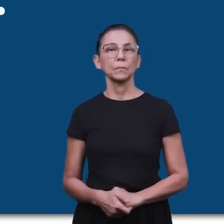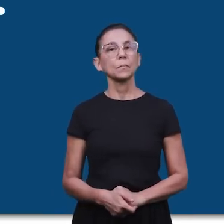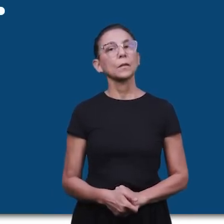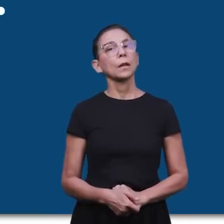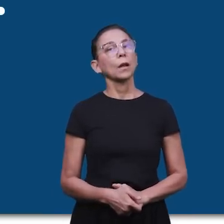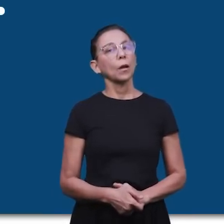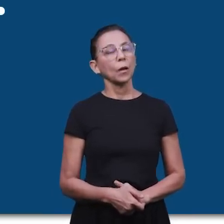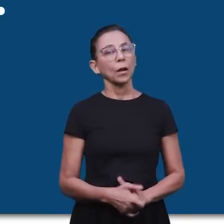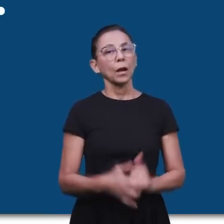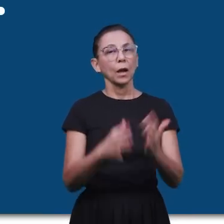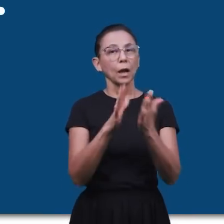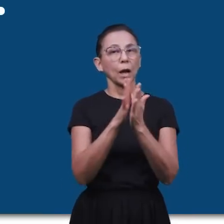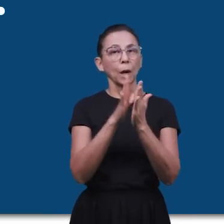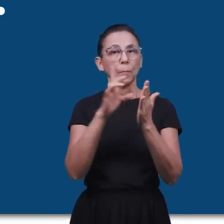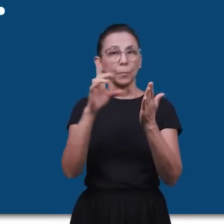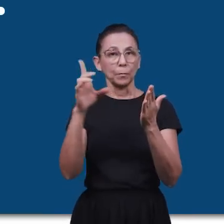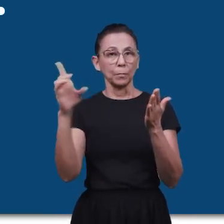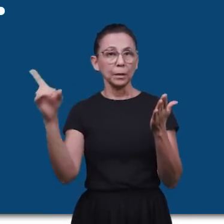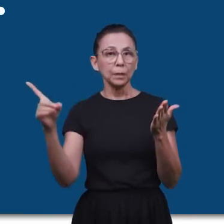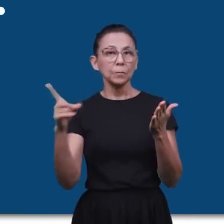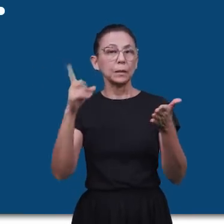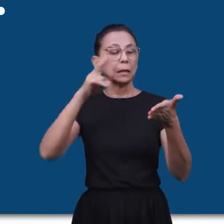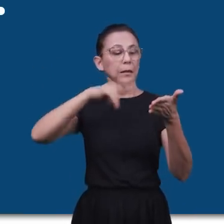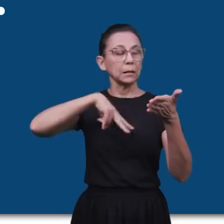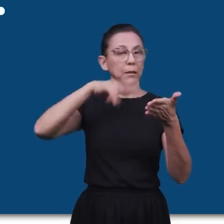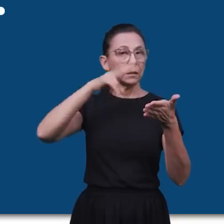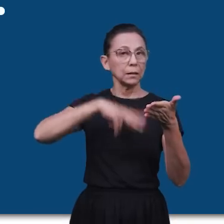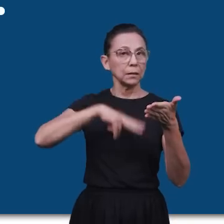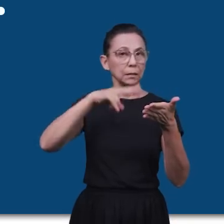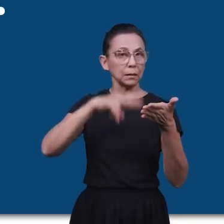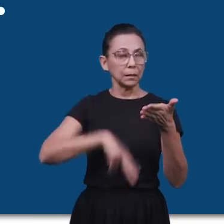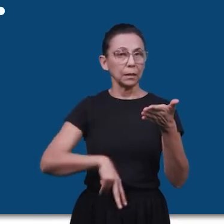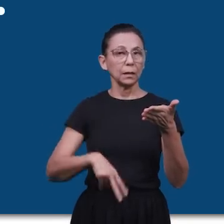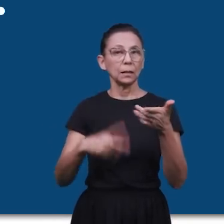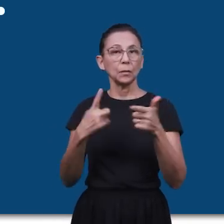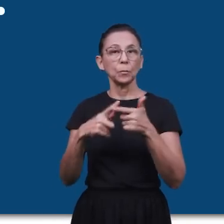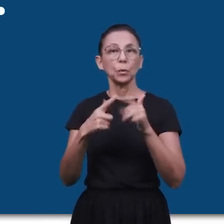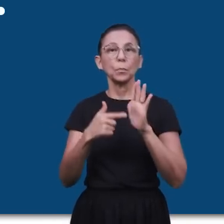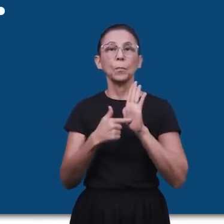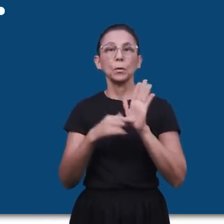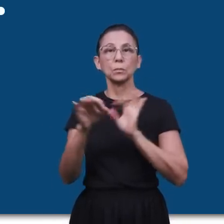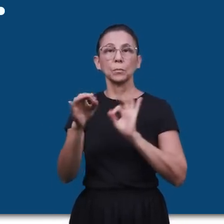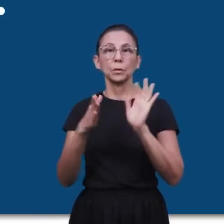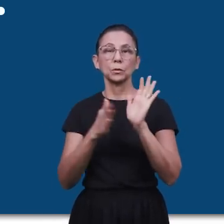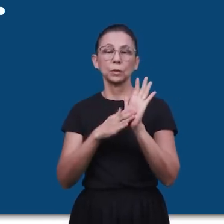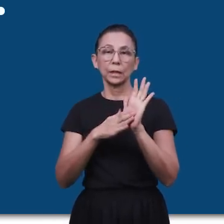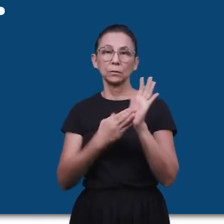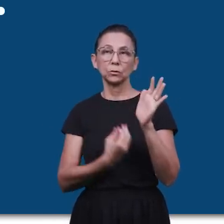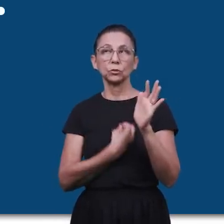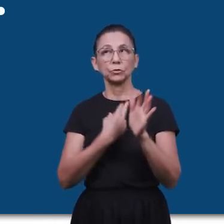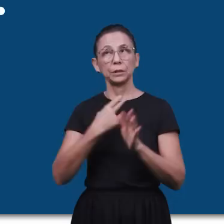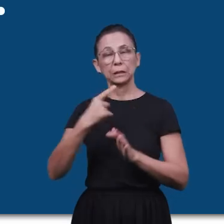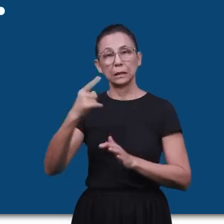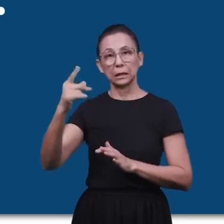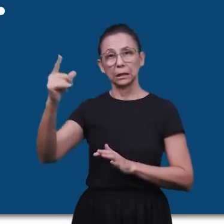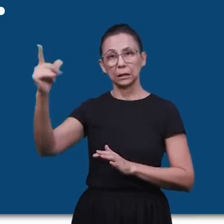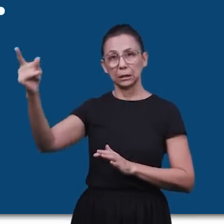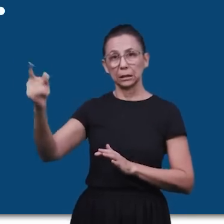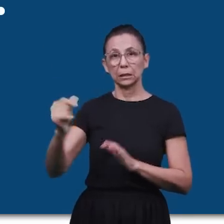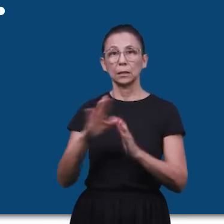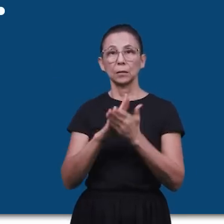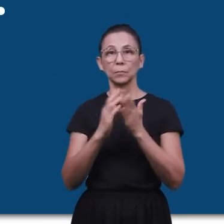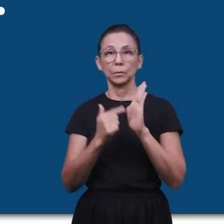examinais as Escrituras, porque vós cuidais ter nelas a vida eterna, e são elas que de